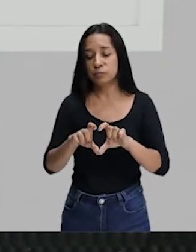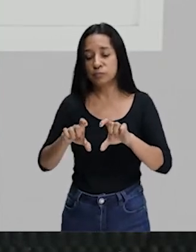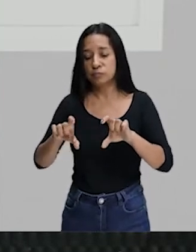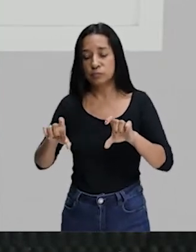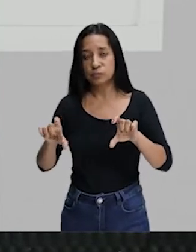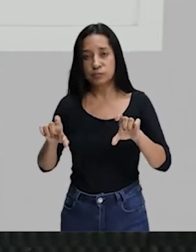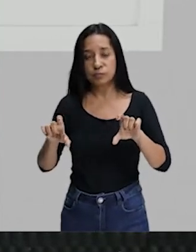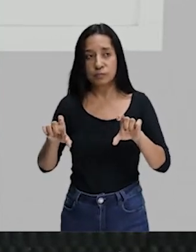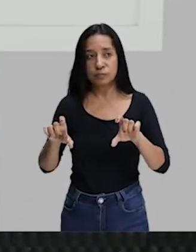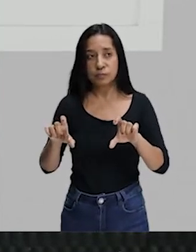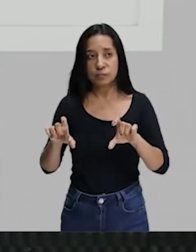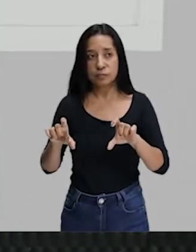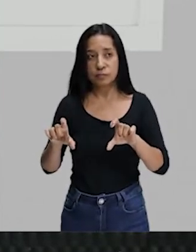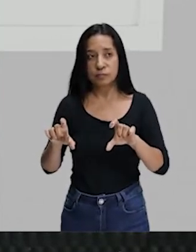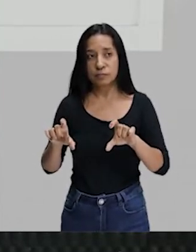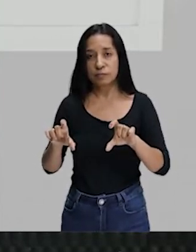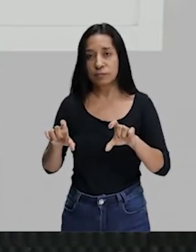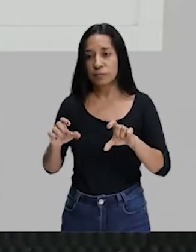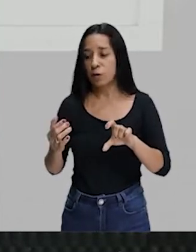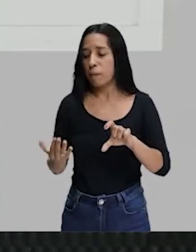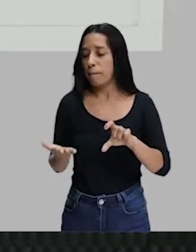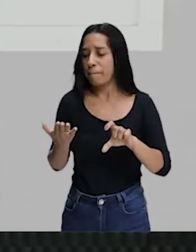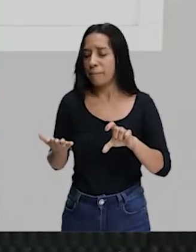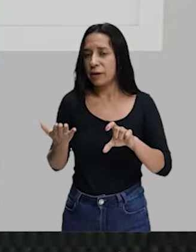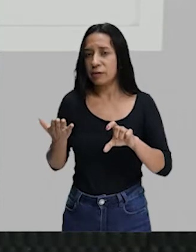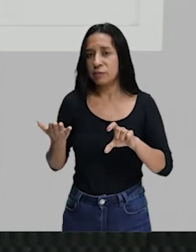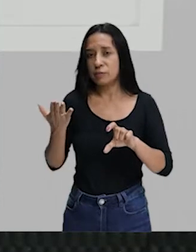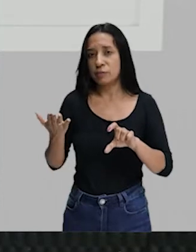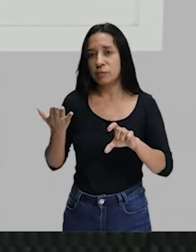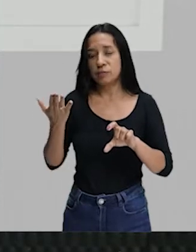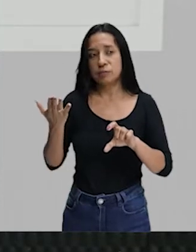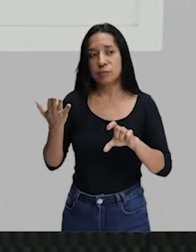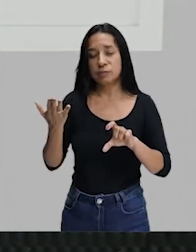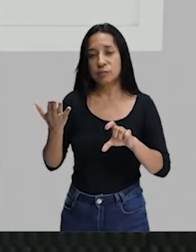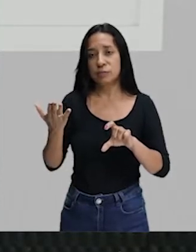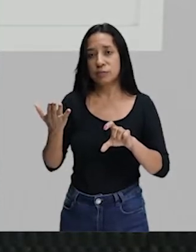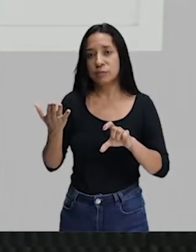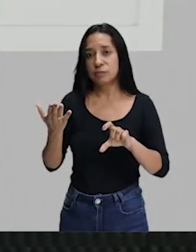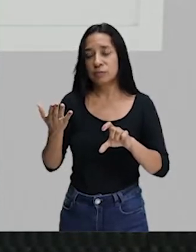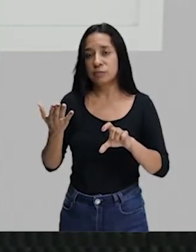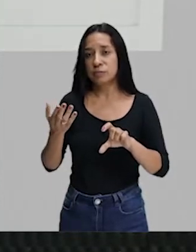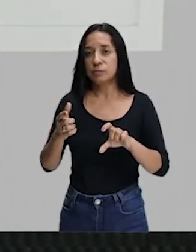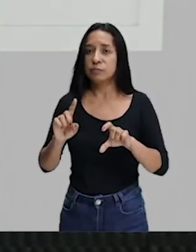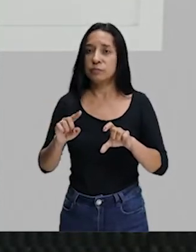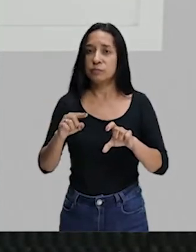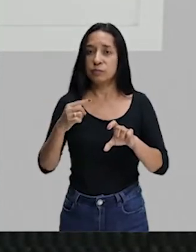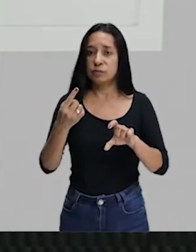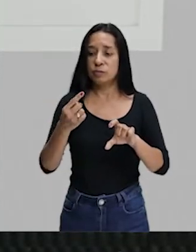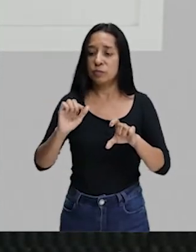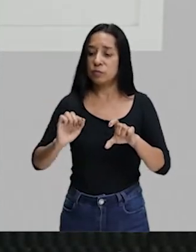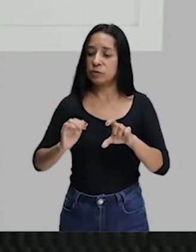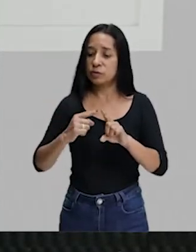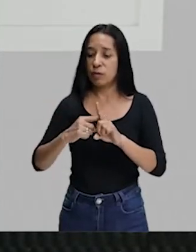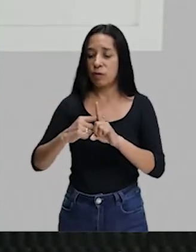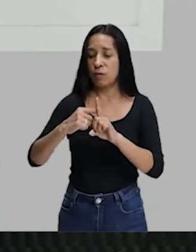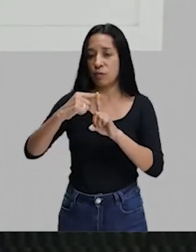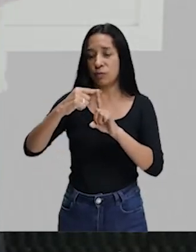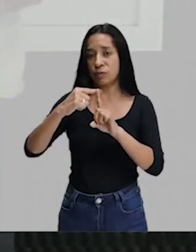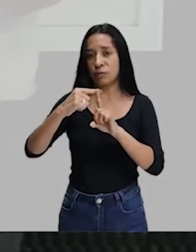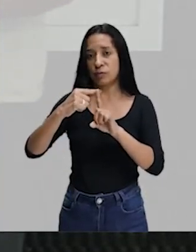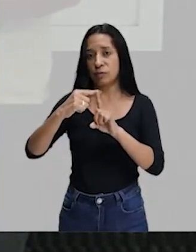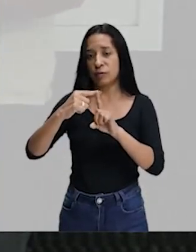certo? Então elas vão vibrando mais intensamente, tá, ok? A consequência disso, logicamente, que é o aumento da temperatura, mas